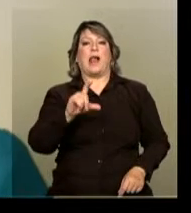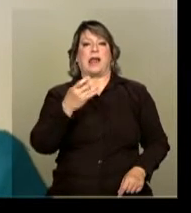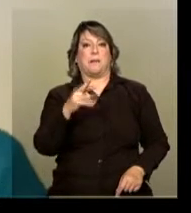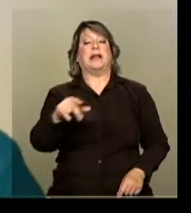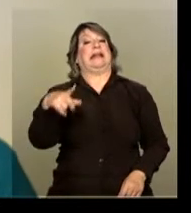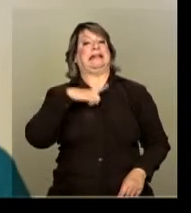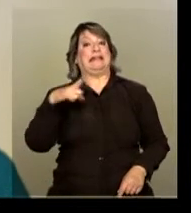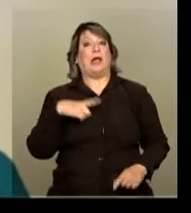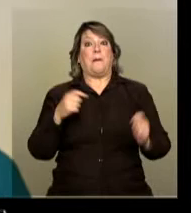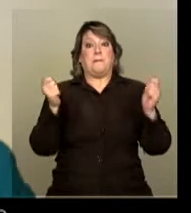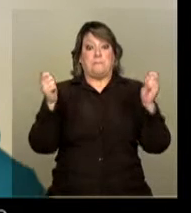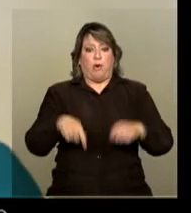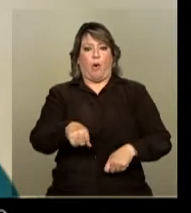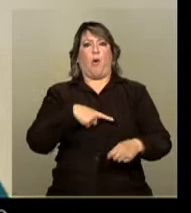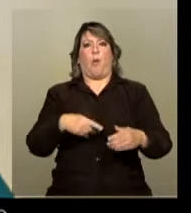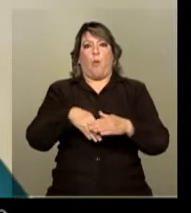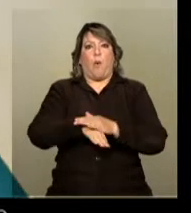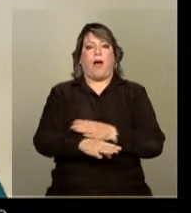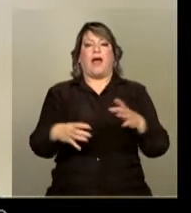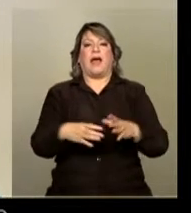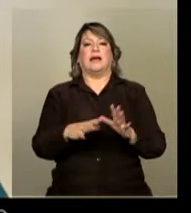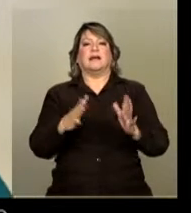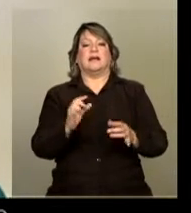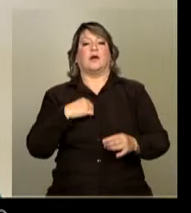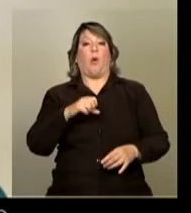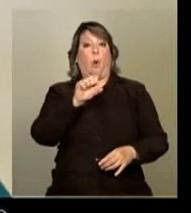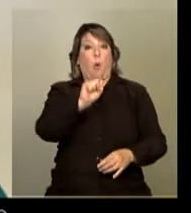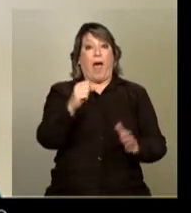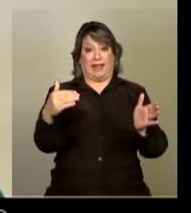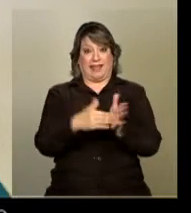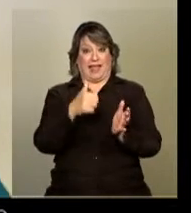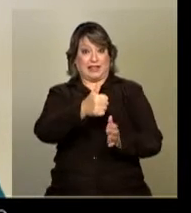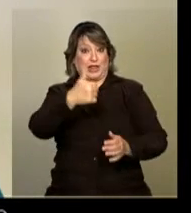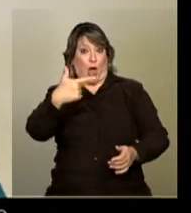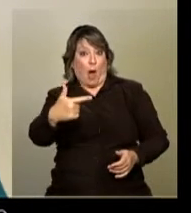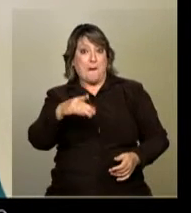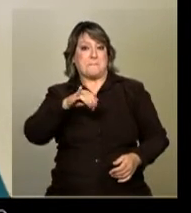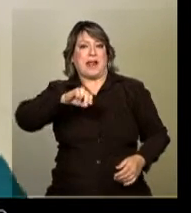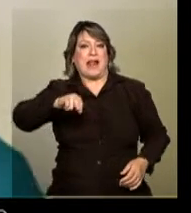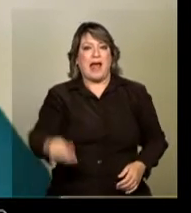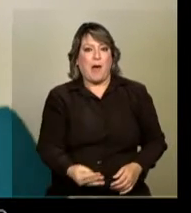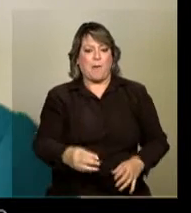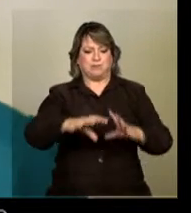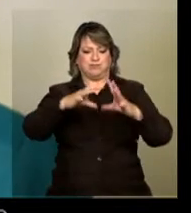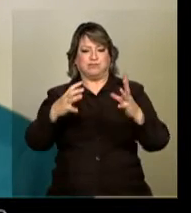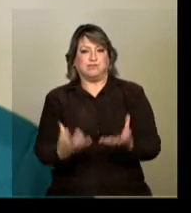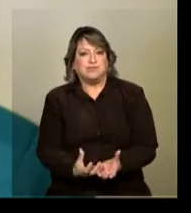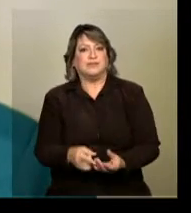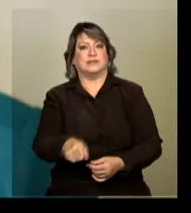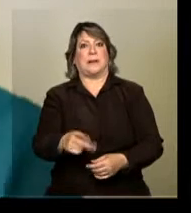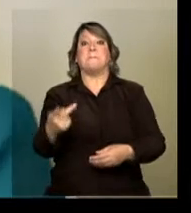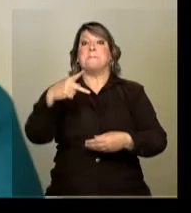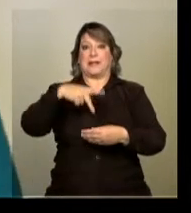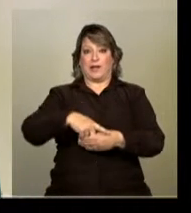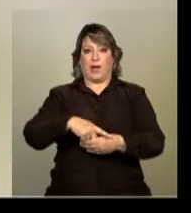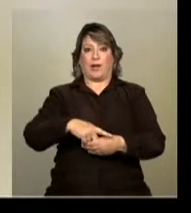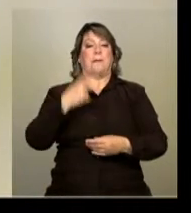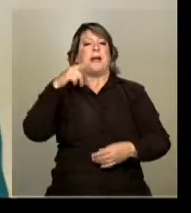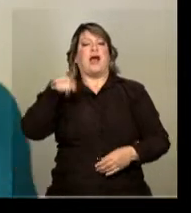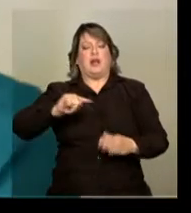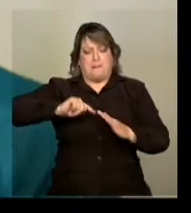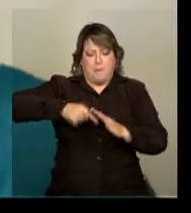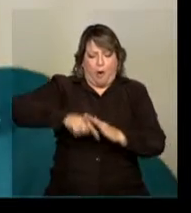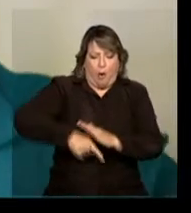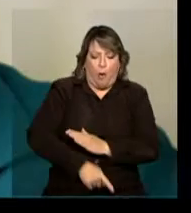potencial de reserva entre 8 a 12 bilhões de barris equivalentes de petróleo para sua exploração